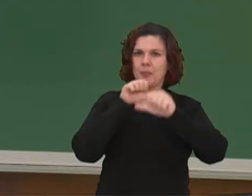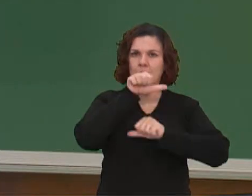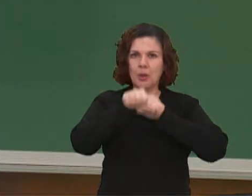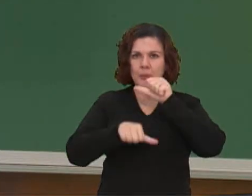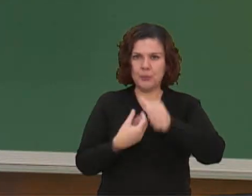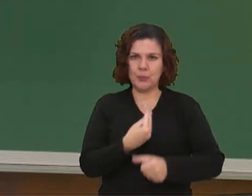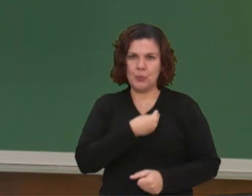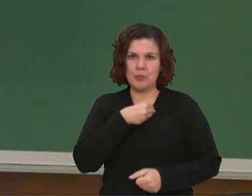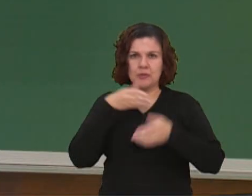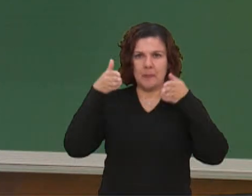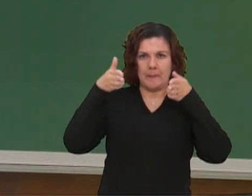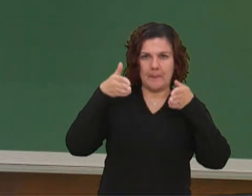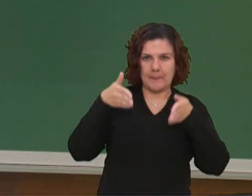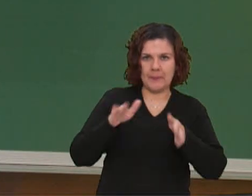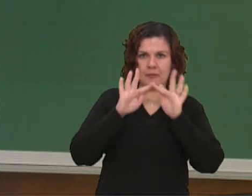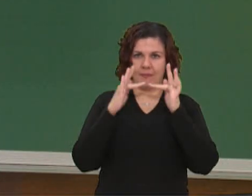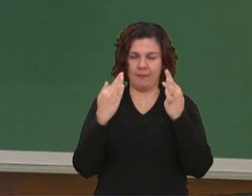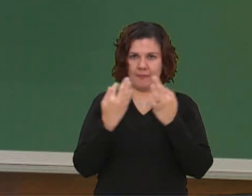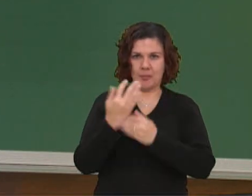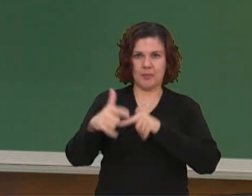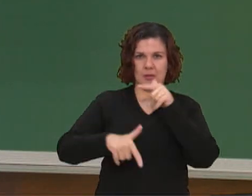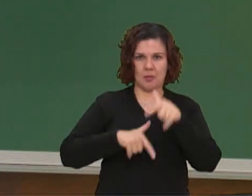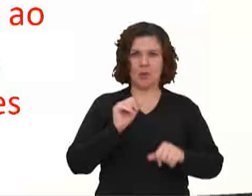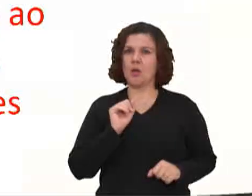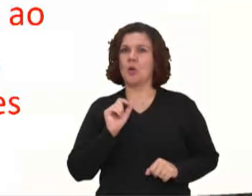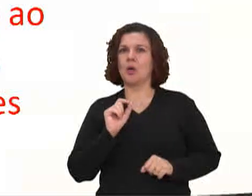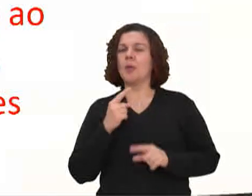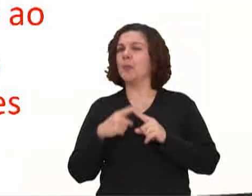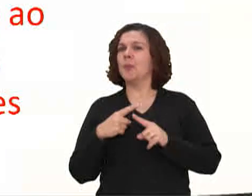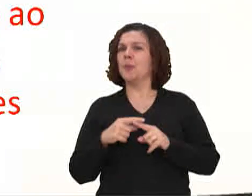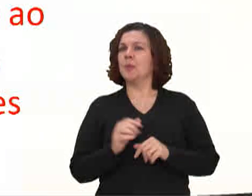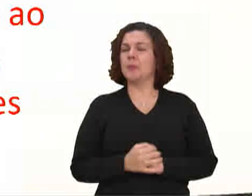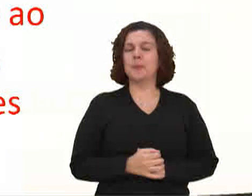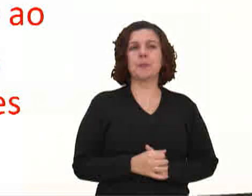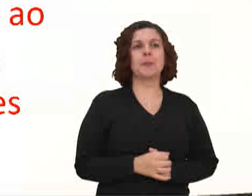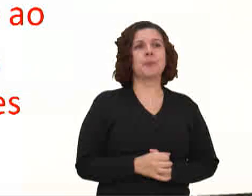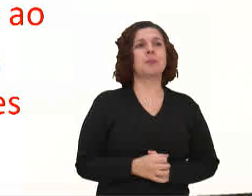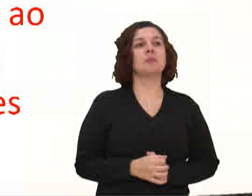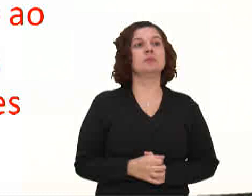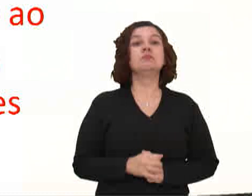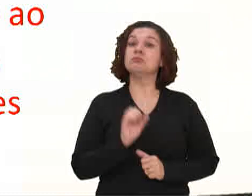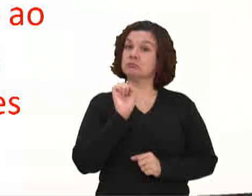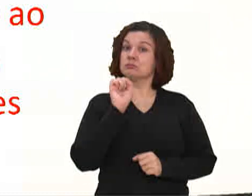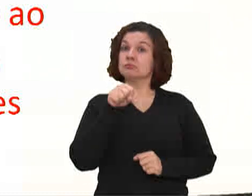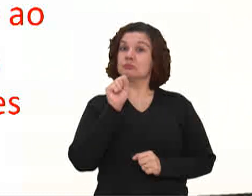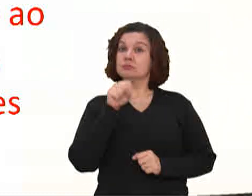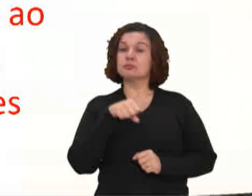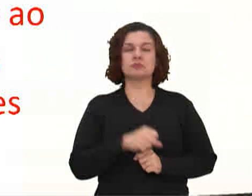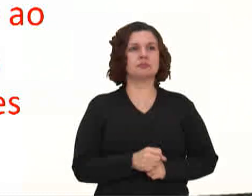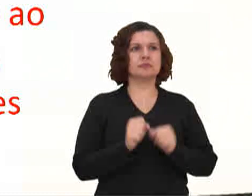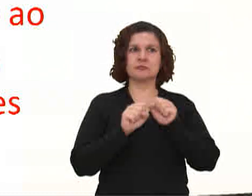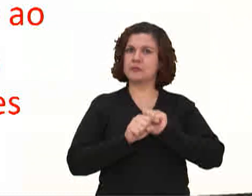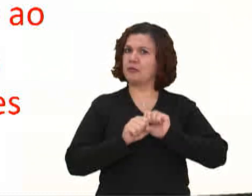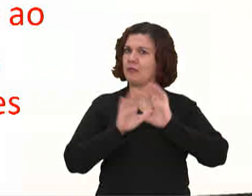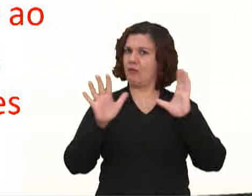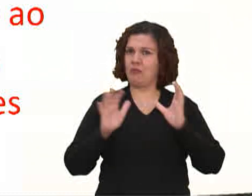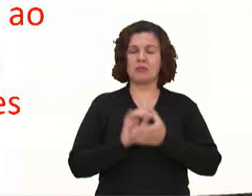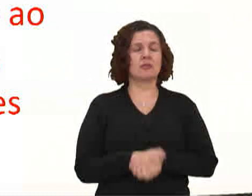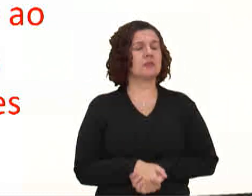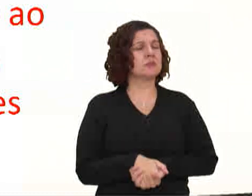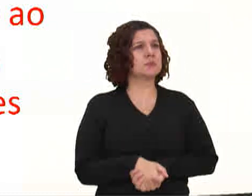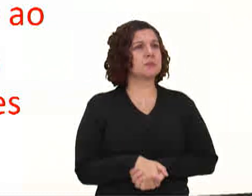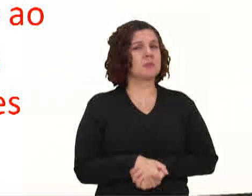o modo de vida das famílias dos trabalhadores? Por quê? Né? Sim, é claro que alterou. Se